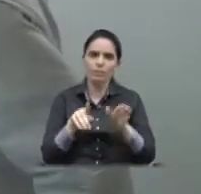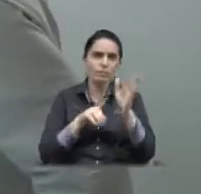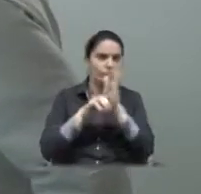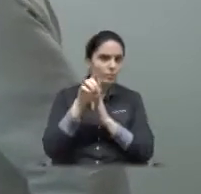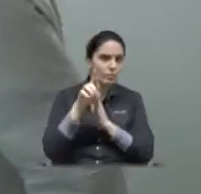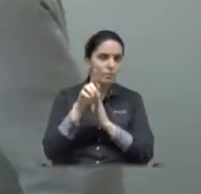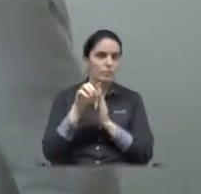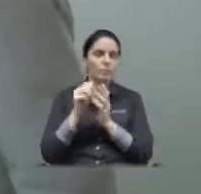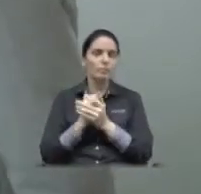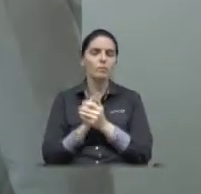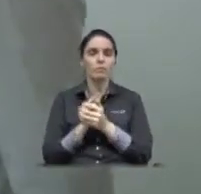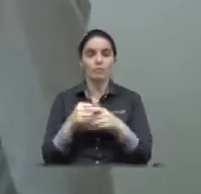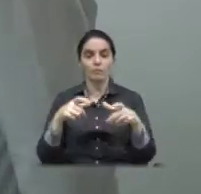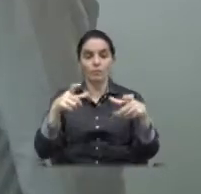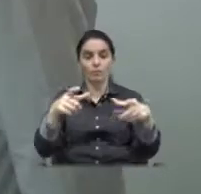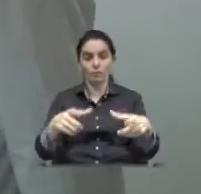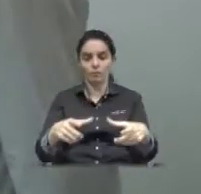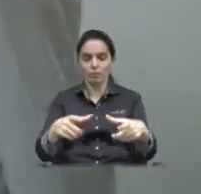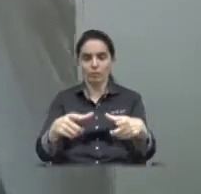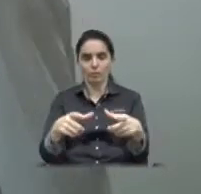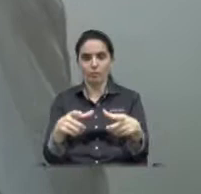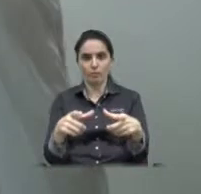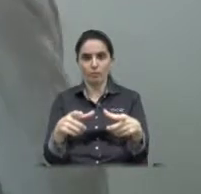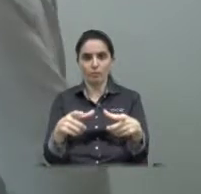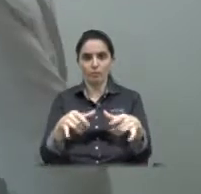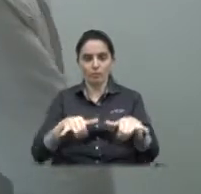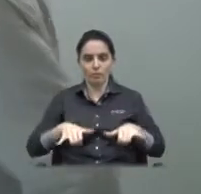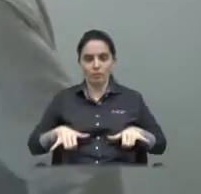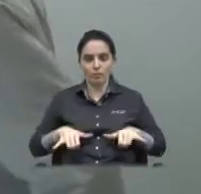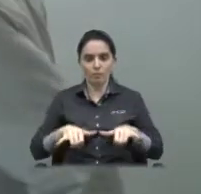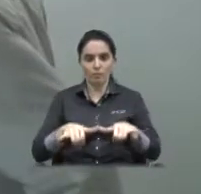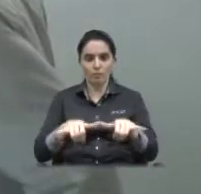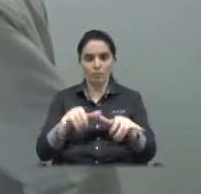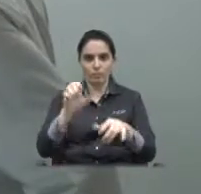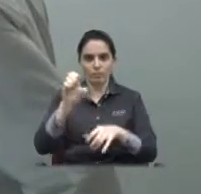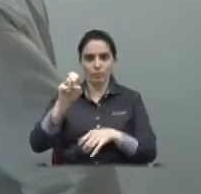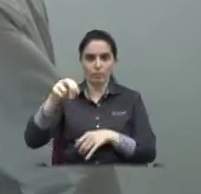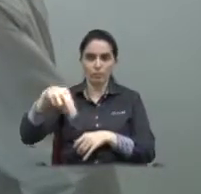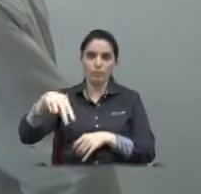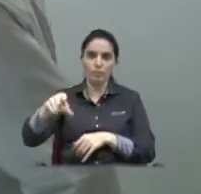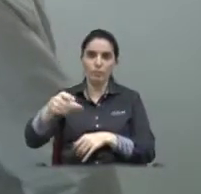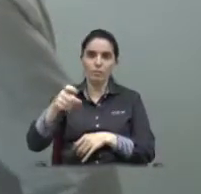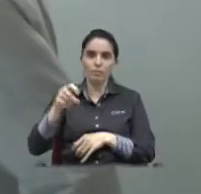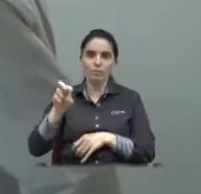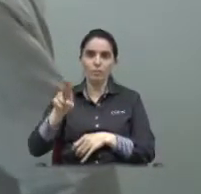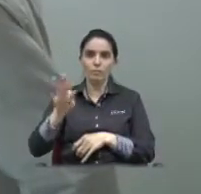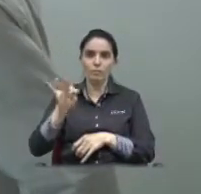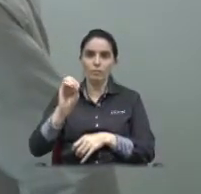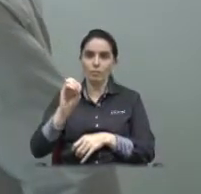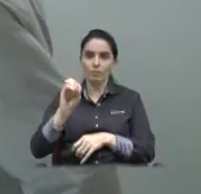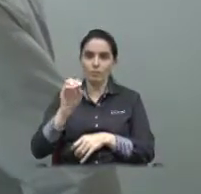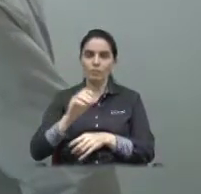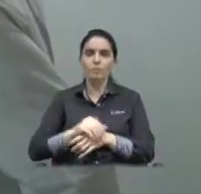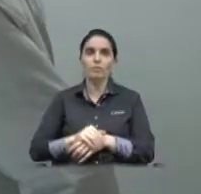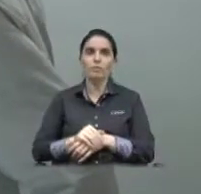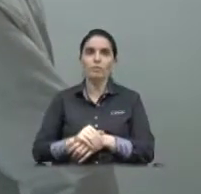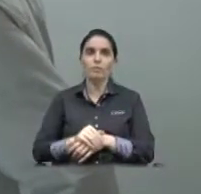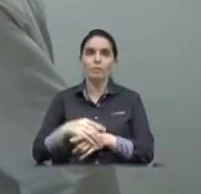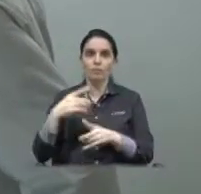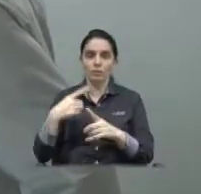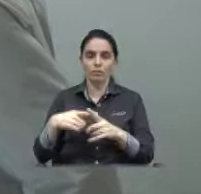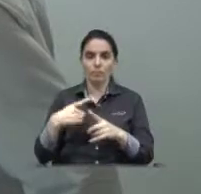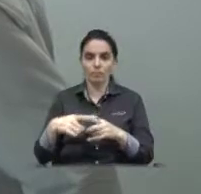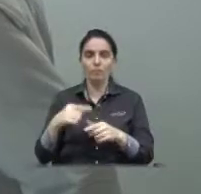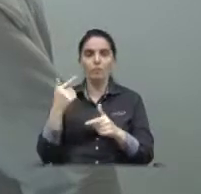municipalização desse trecho, daquele trecho da José Ponzo, aquela praça, até onde que você está falando no enxuto,